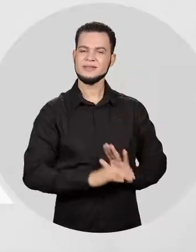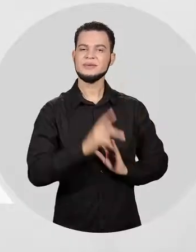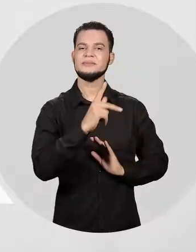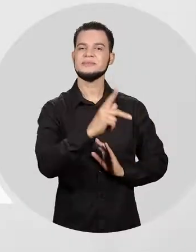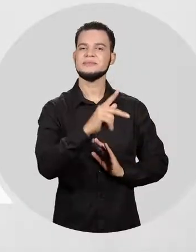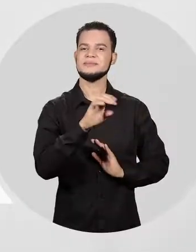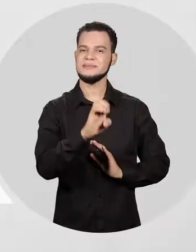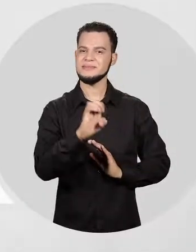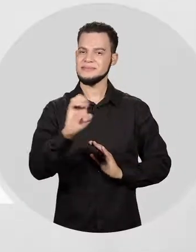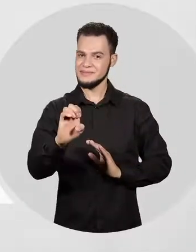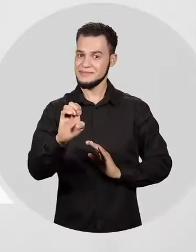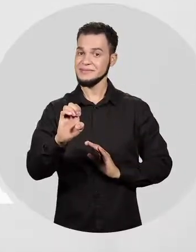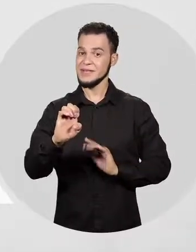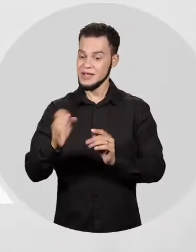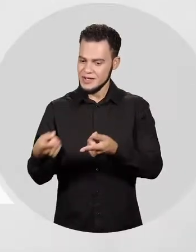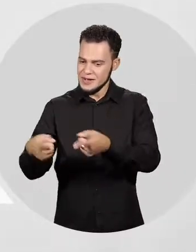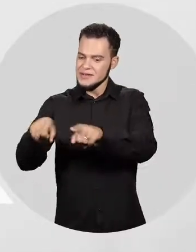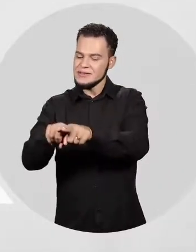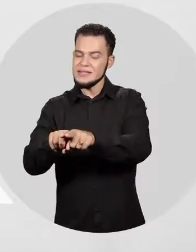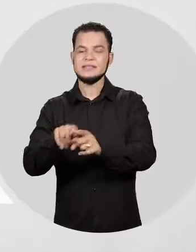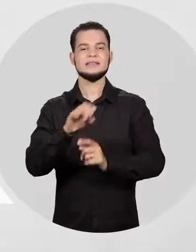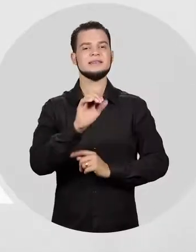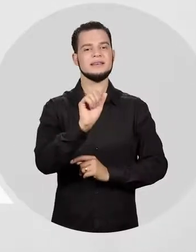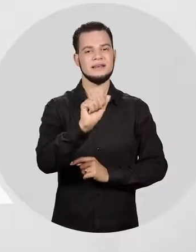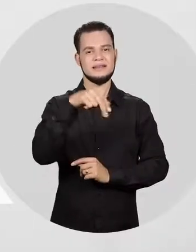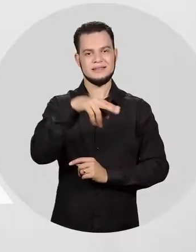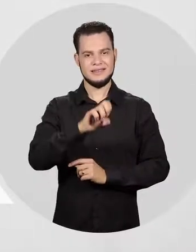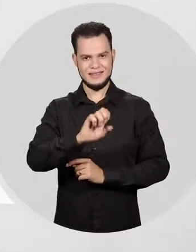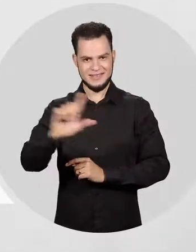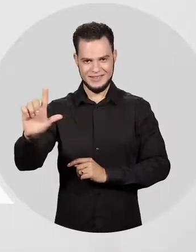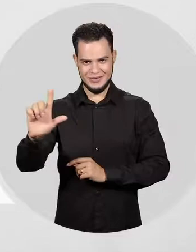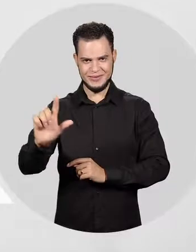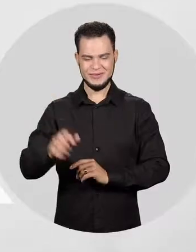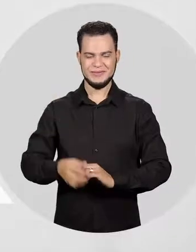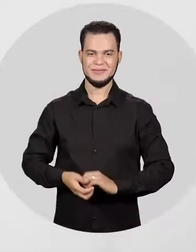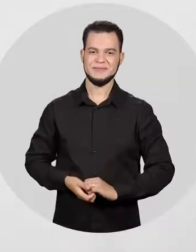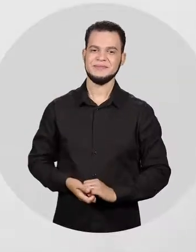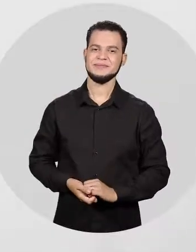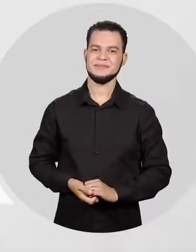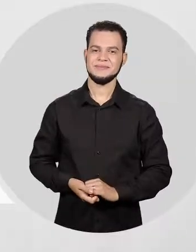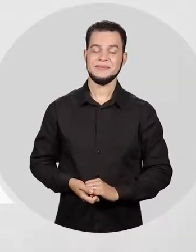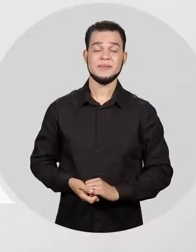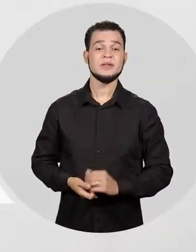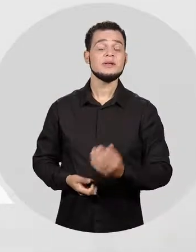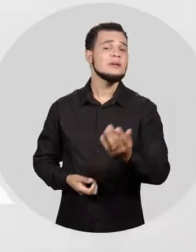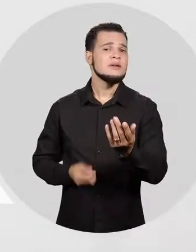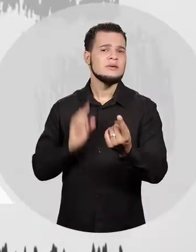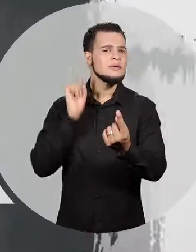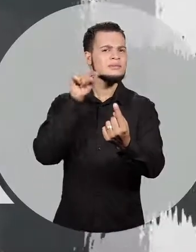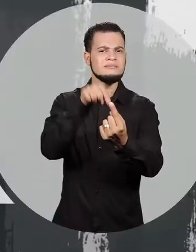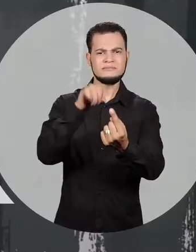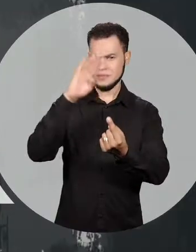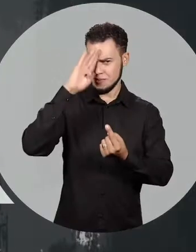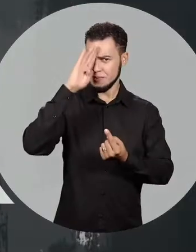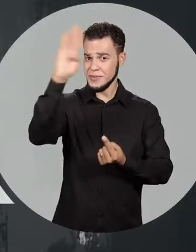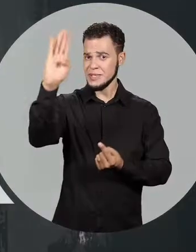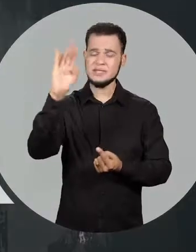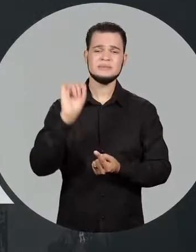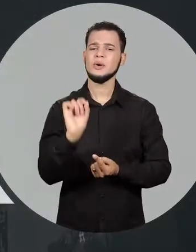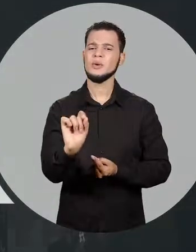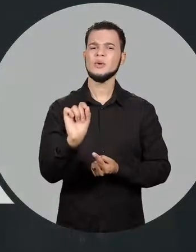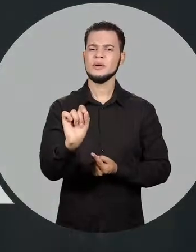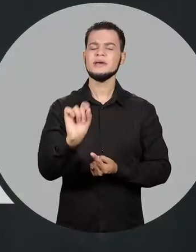Eficiência Energética, PEE, da Agência Nacional de Energia Elétrica, ANEEL. O objetivo principal dessa ação